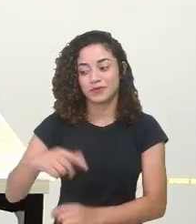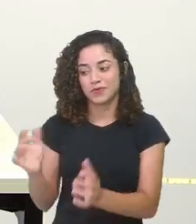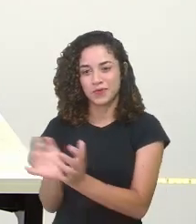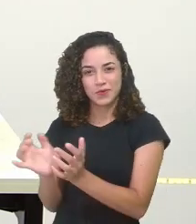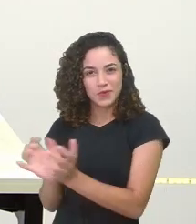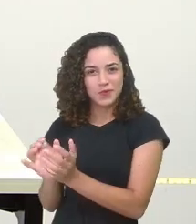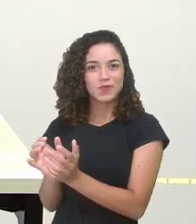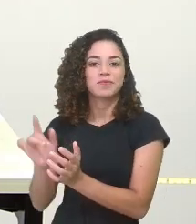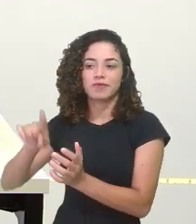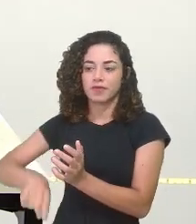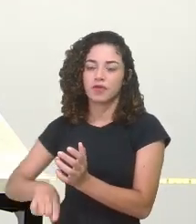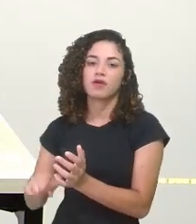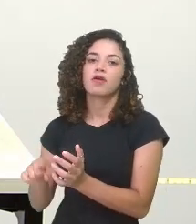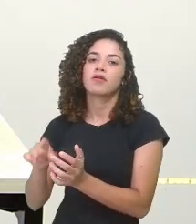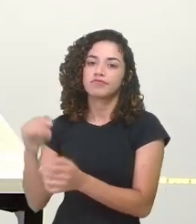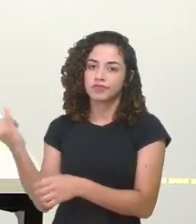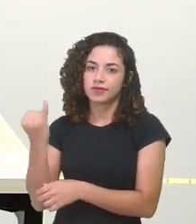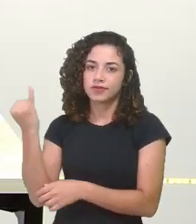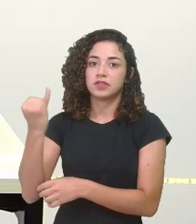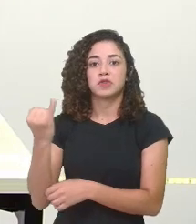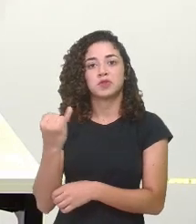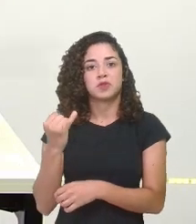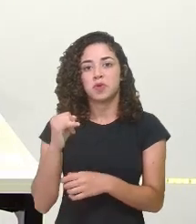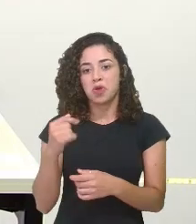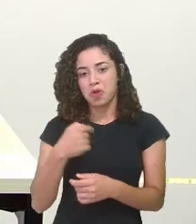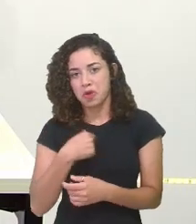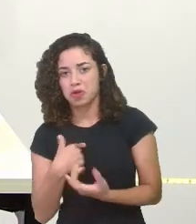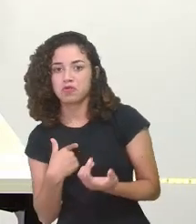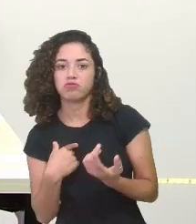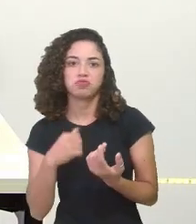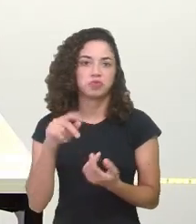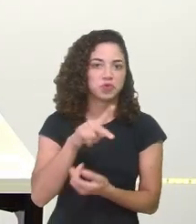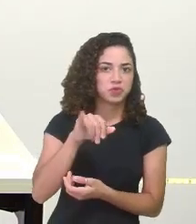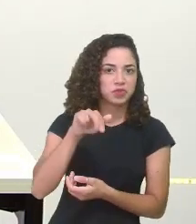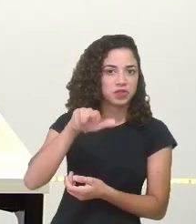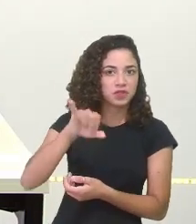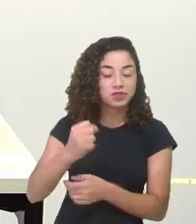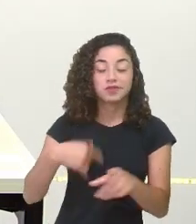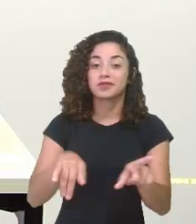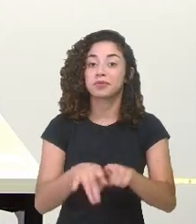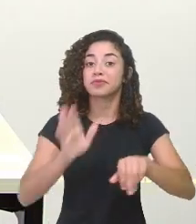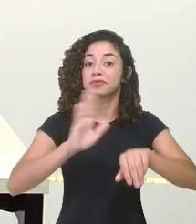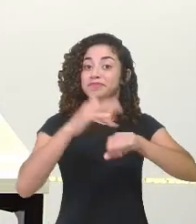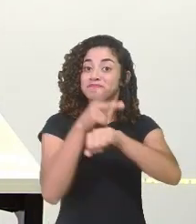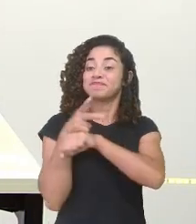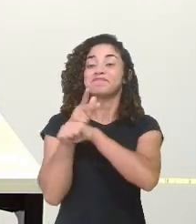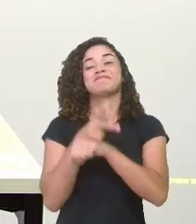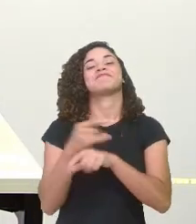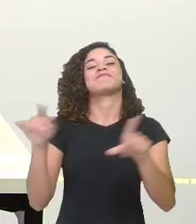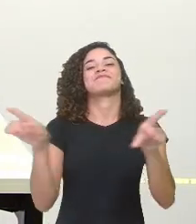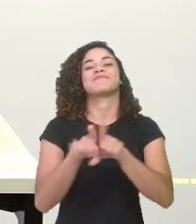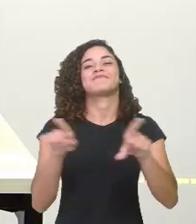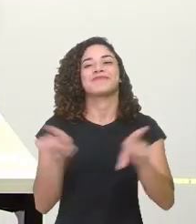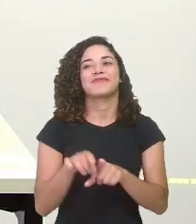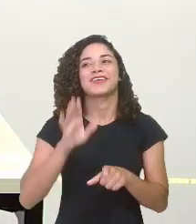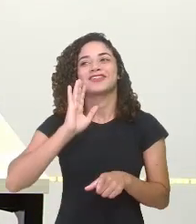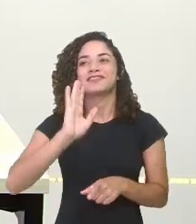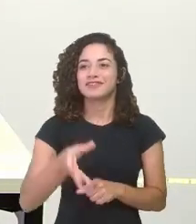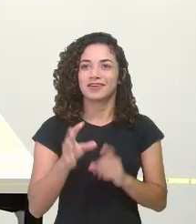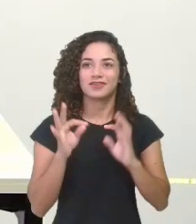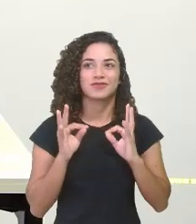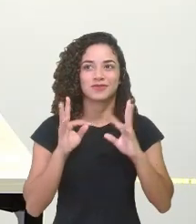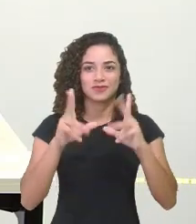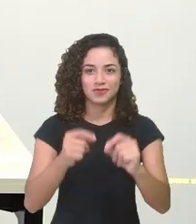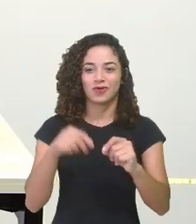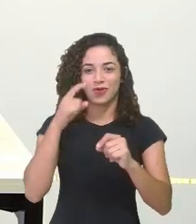aqui da equipe é importante. Da Ingrid, a minha, da professora Iris e a do pessoal da produção, que já está mandando